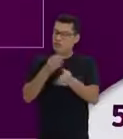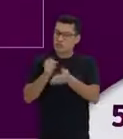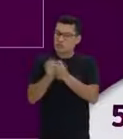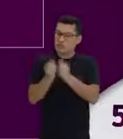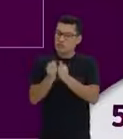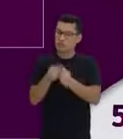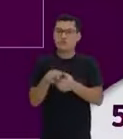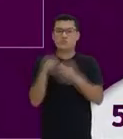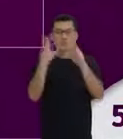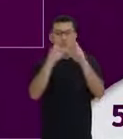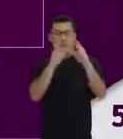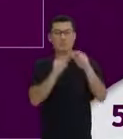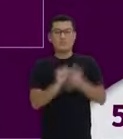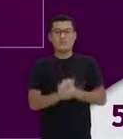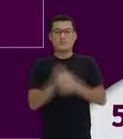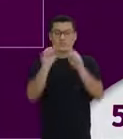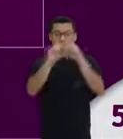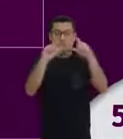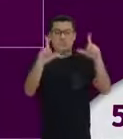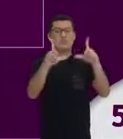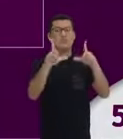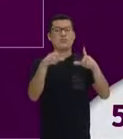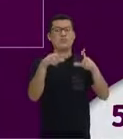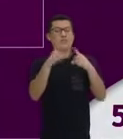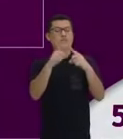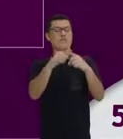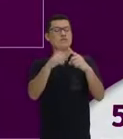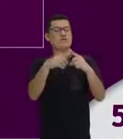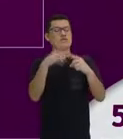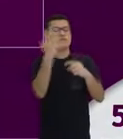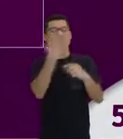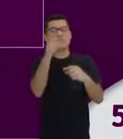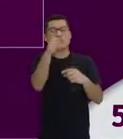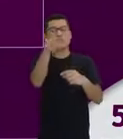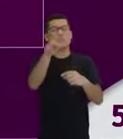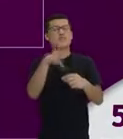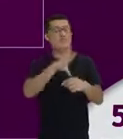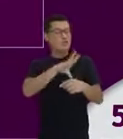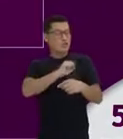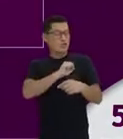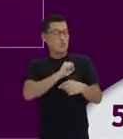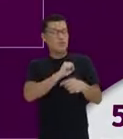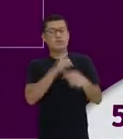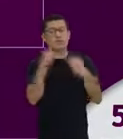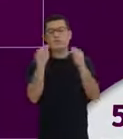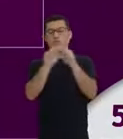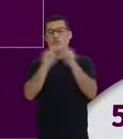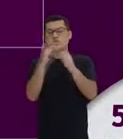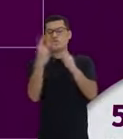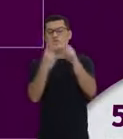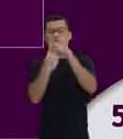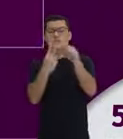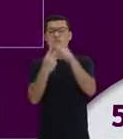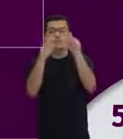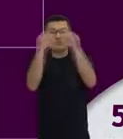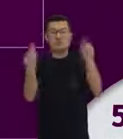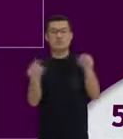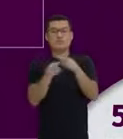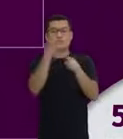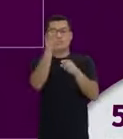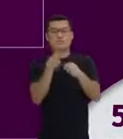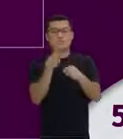aqui na cartela de que tipo de música você gosta passa duas listas Então nesse momento